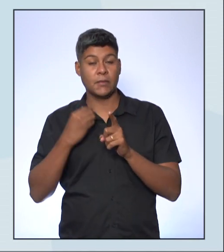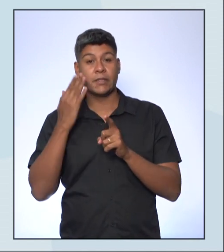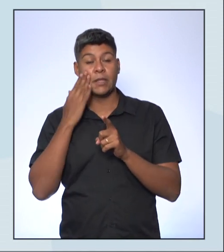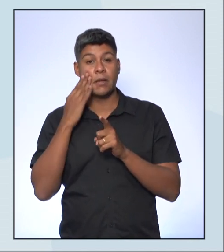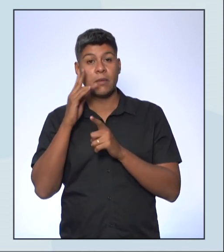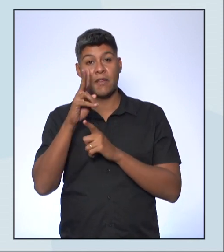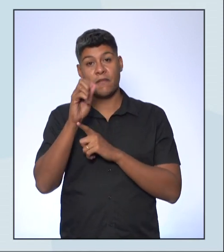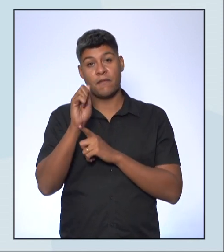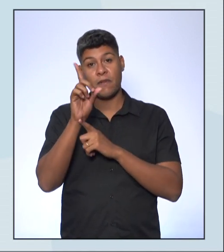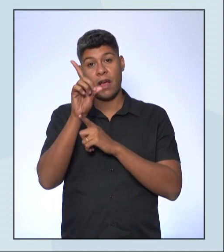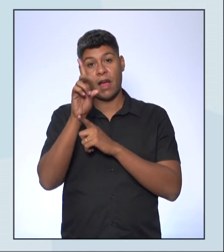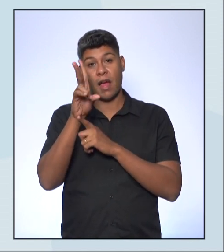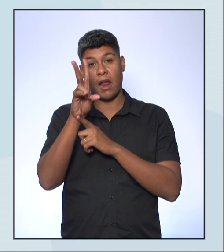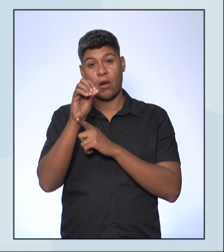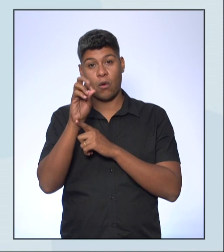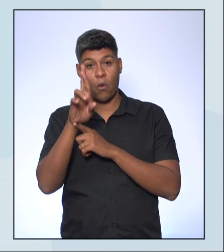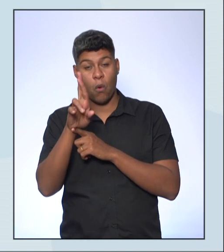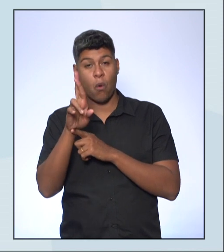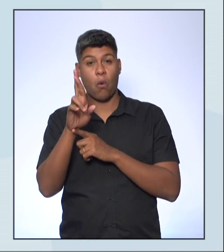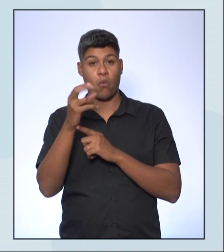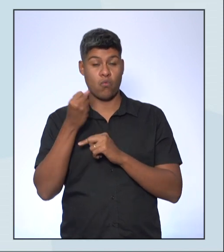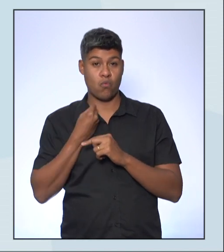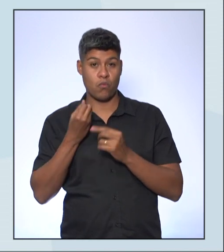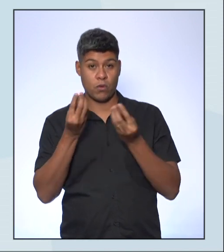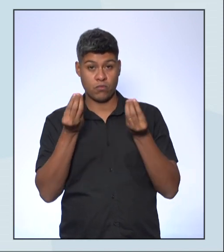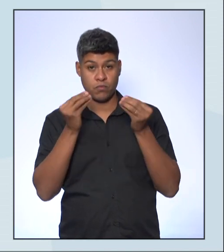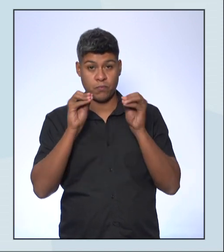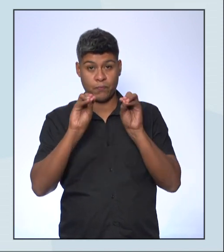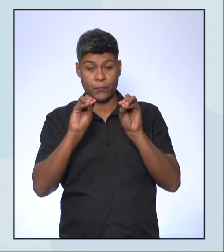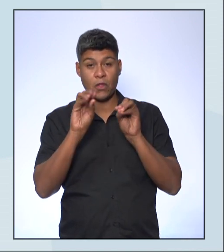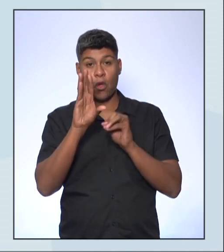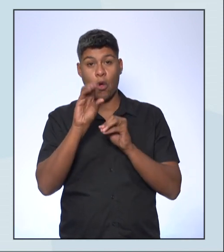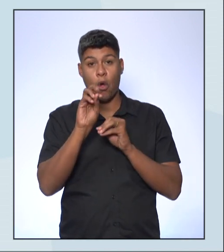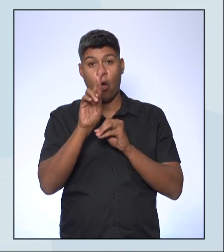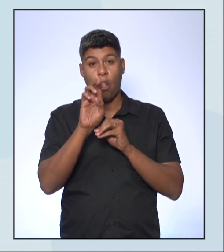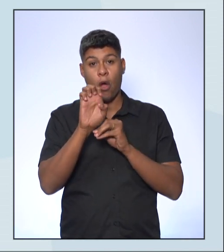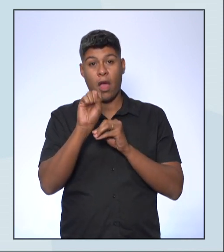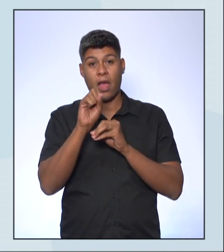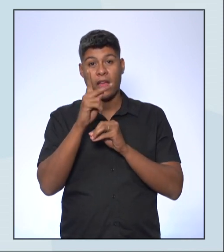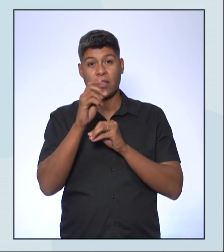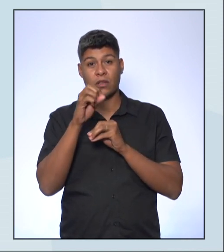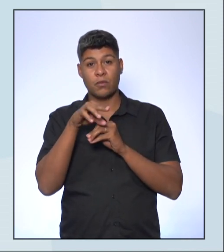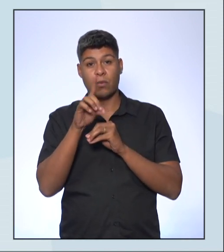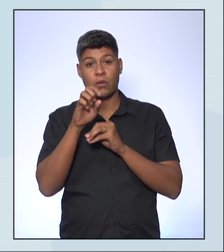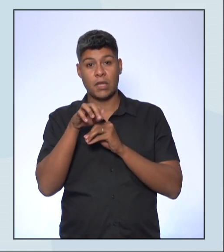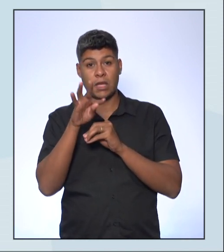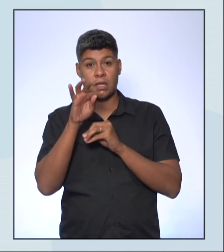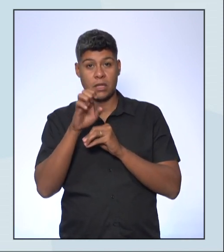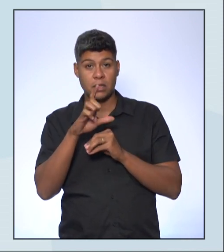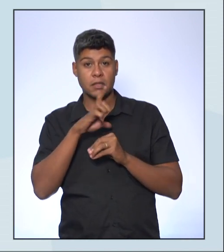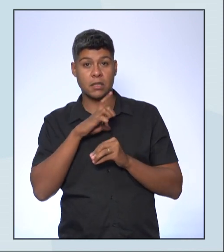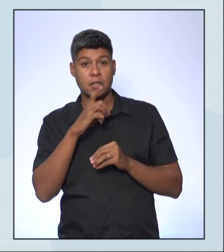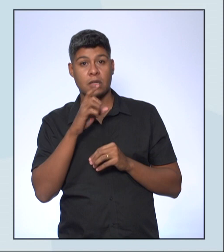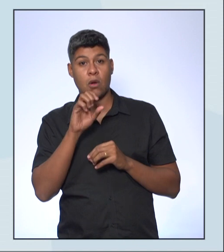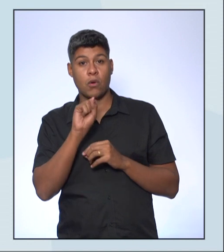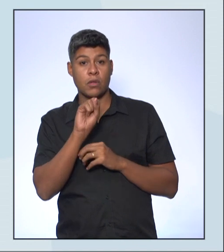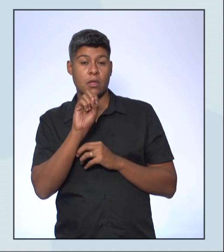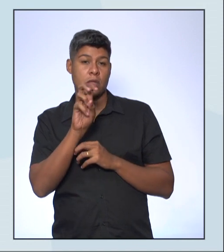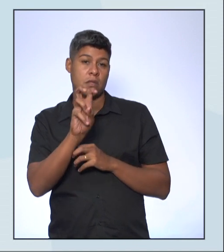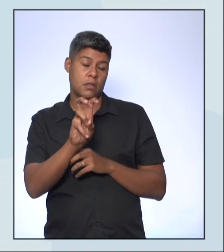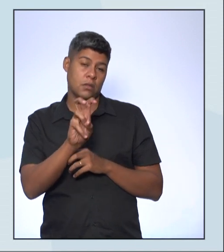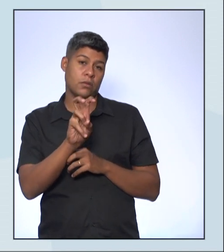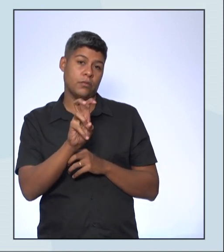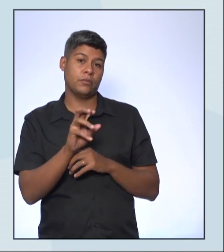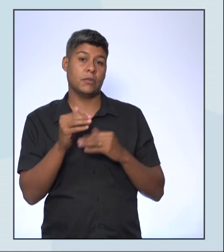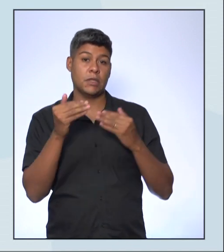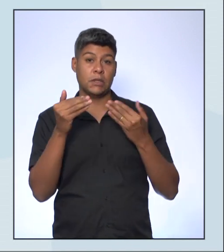valor ali onde está o X em vermelho é correspondente, então eu posso definir que ele é o quê do ângulo de 85? Ah, então, eles